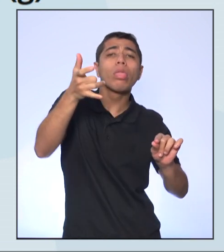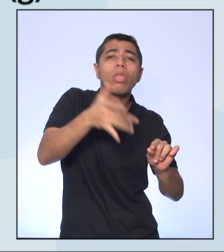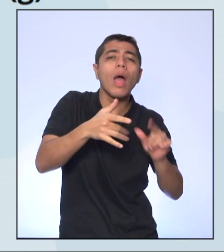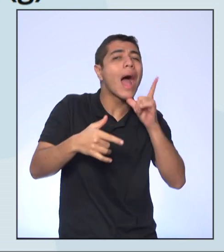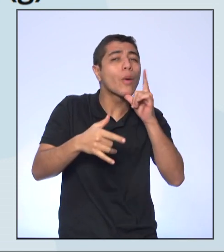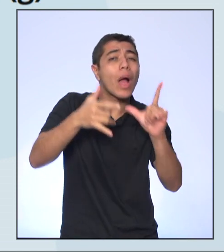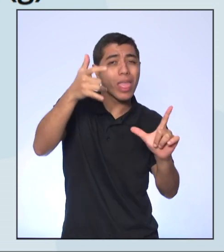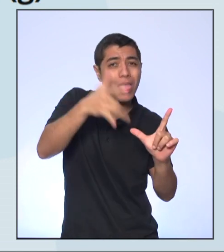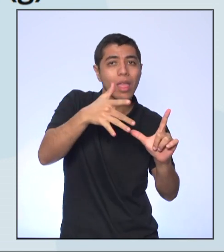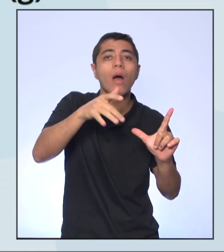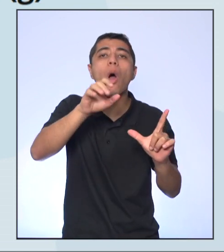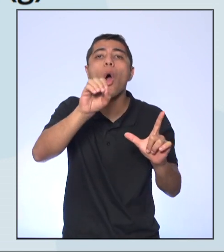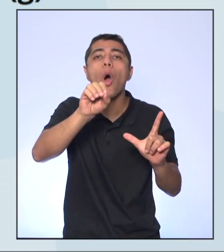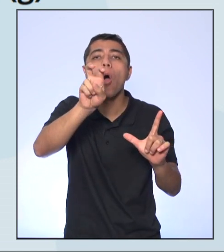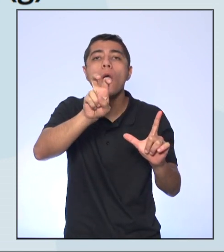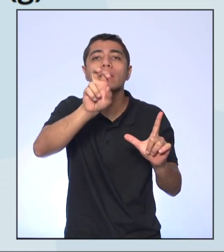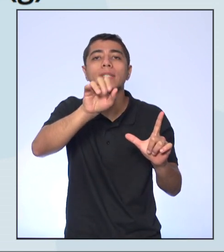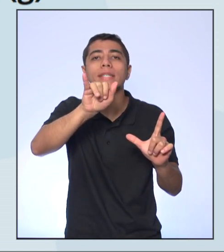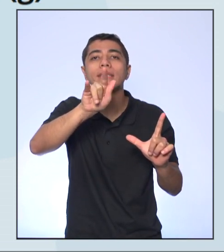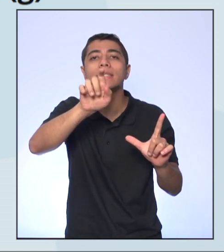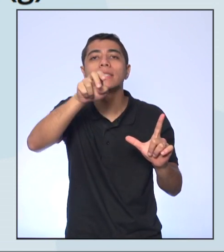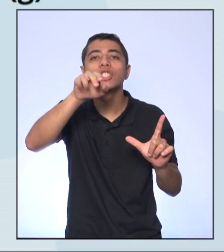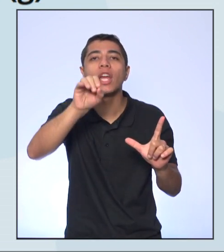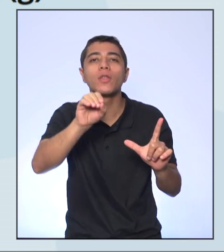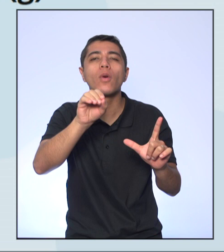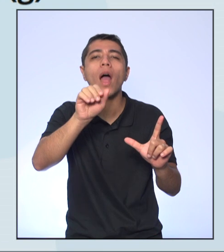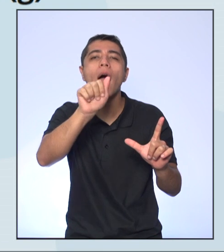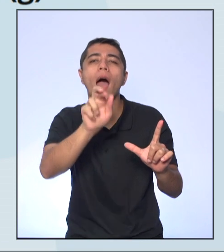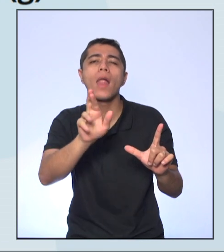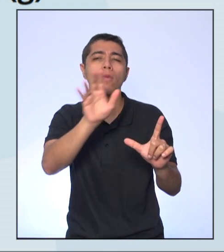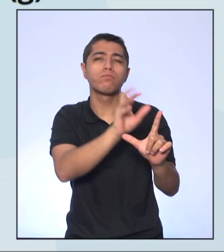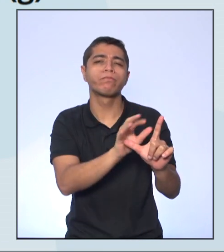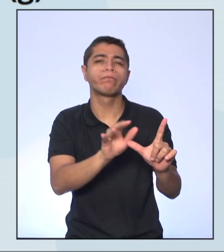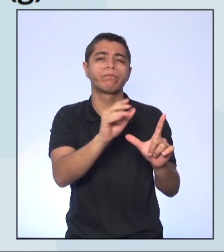Então, diferente da nossa água, que é H2O, ela é